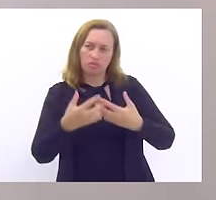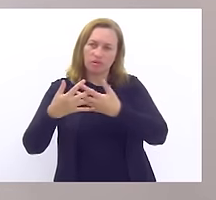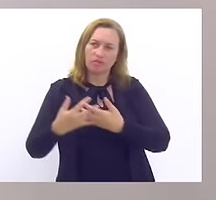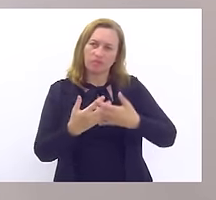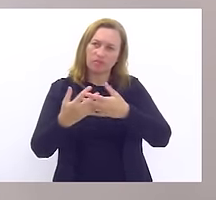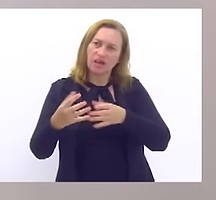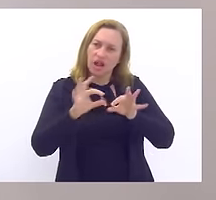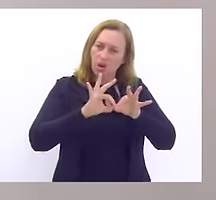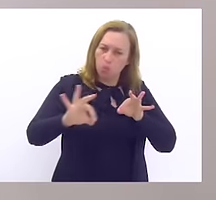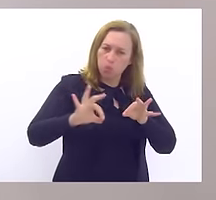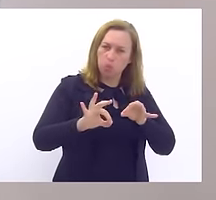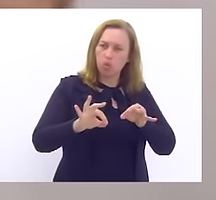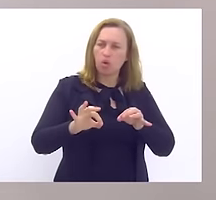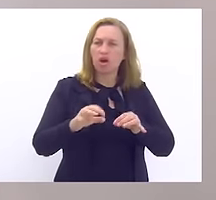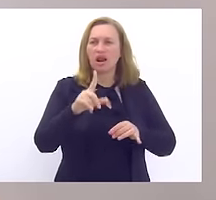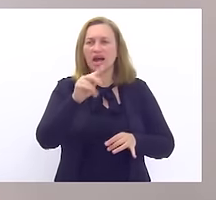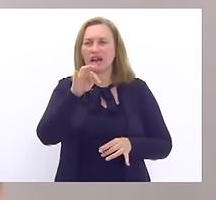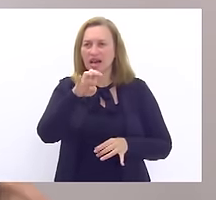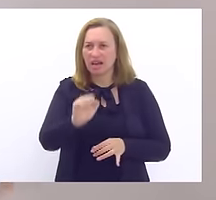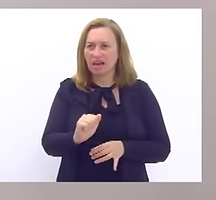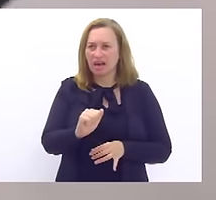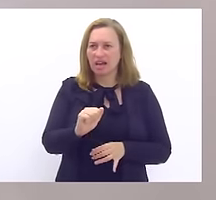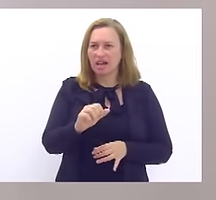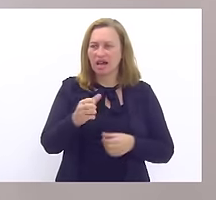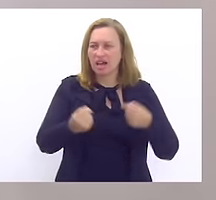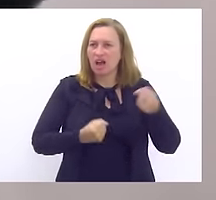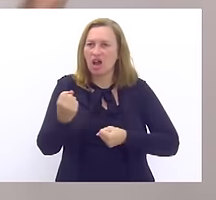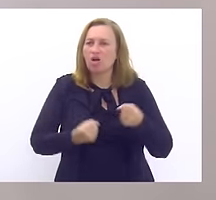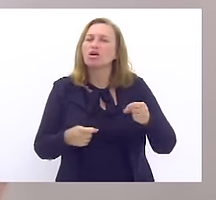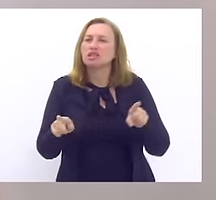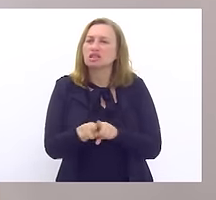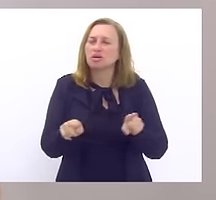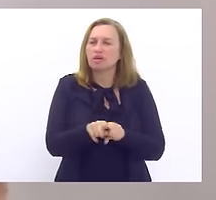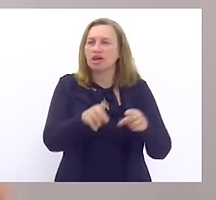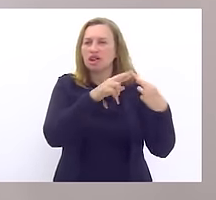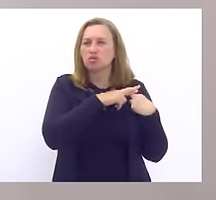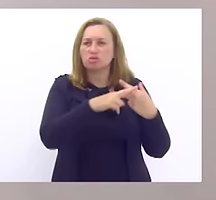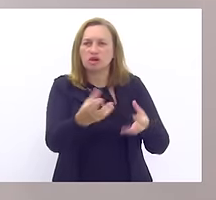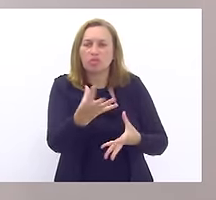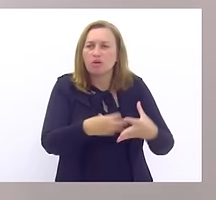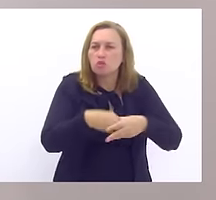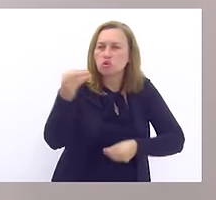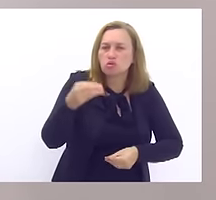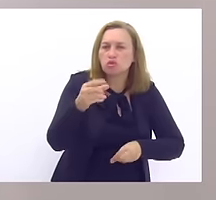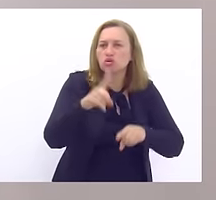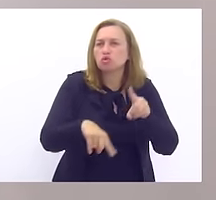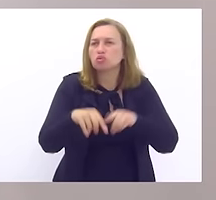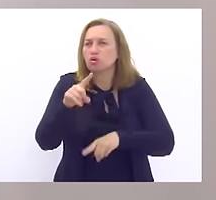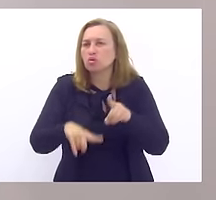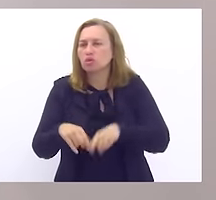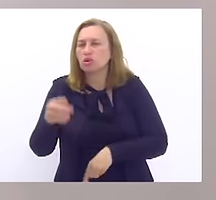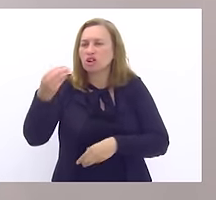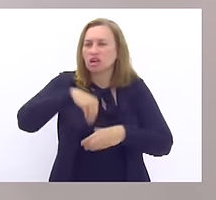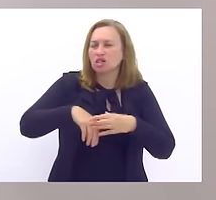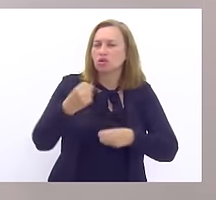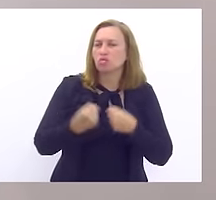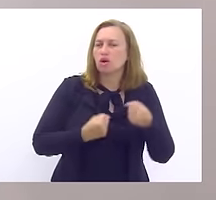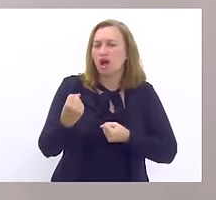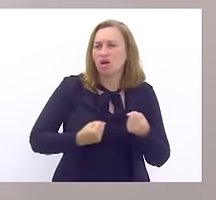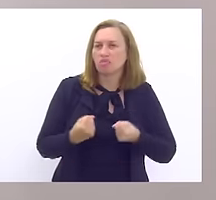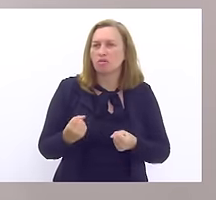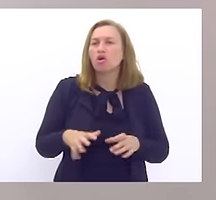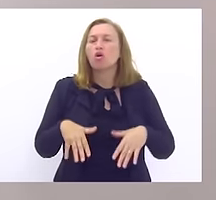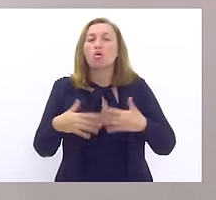por objetos que desapareceram e são centenas de relatos eu preciso saber qual dos três ou se o presidente